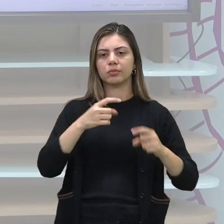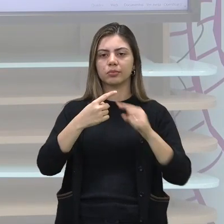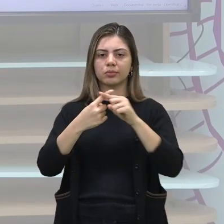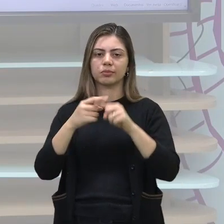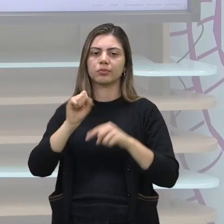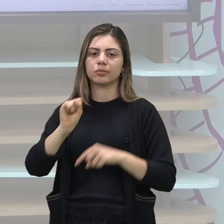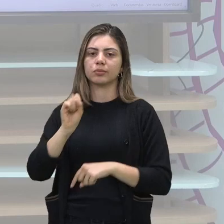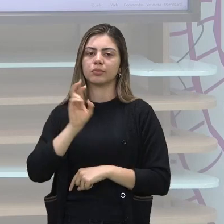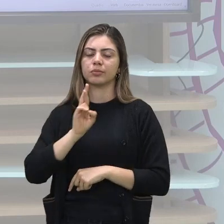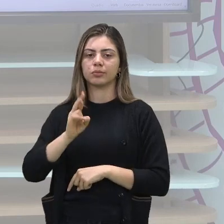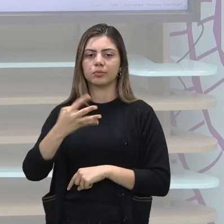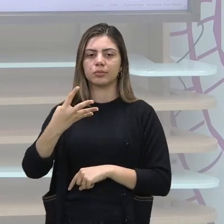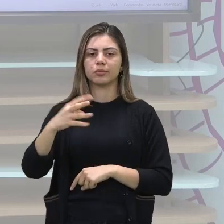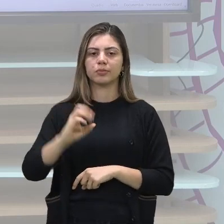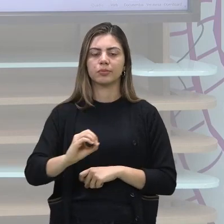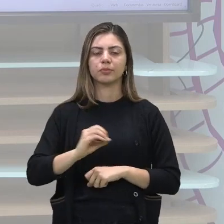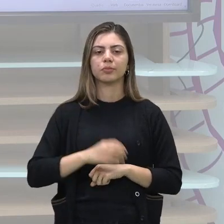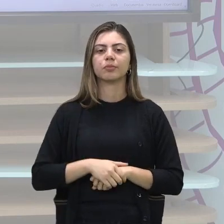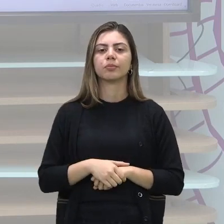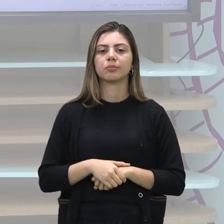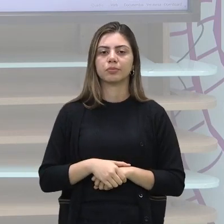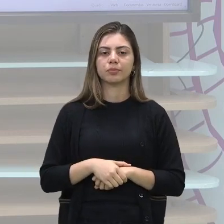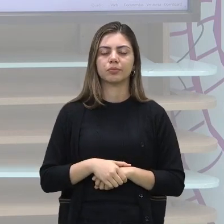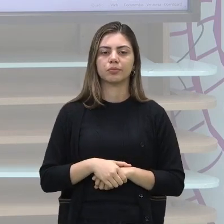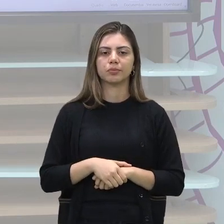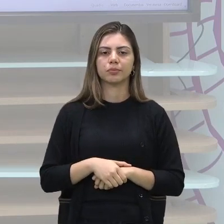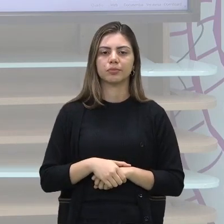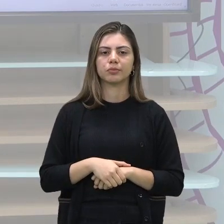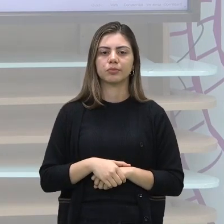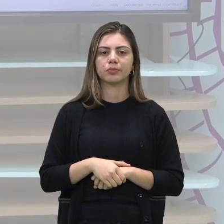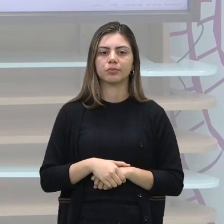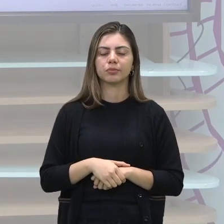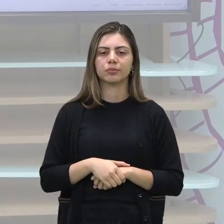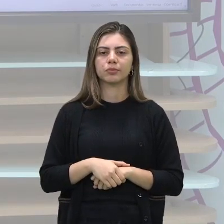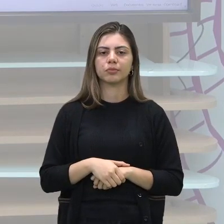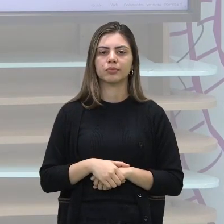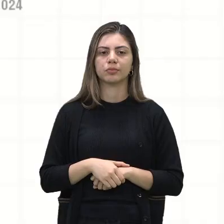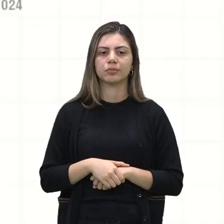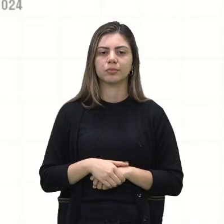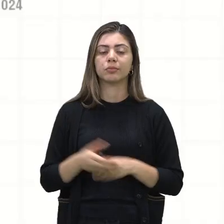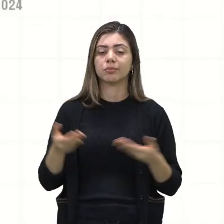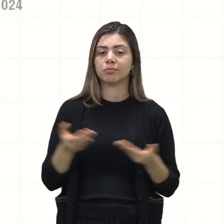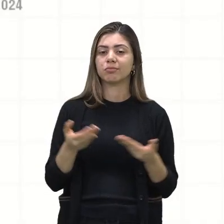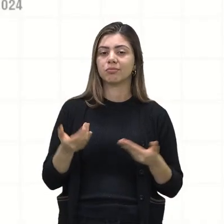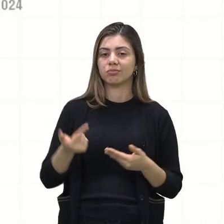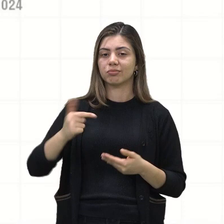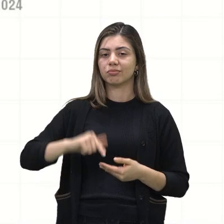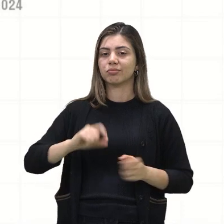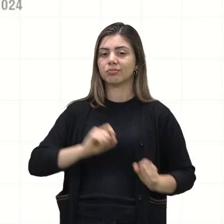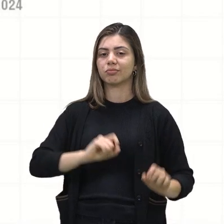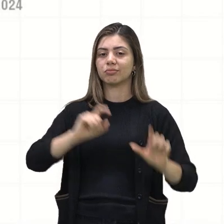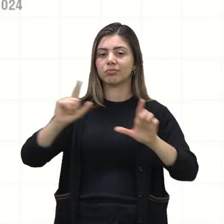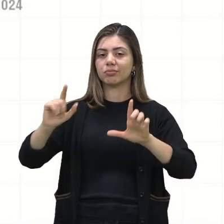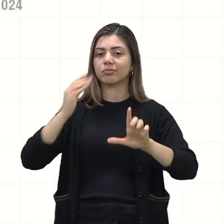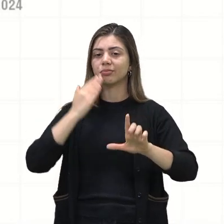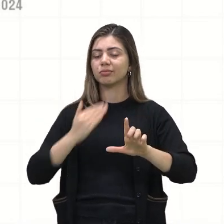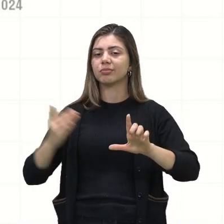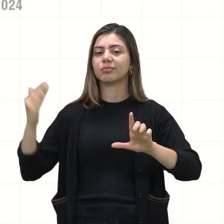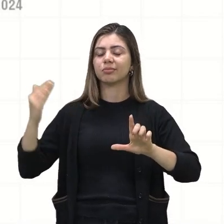bem. Vamos aí para mais... Vamos voltar aqui para vermos mais exemplos.